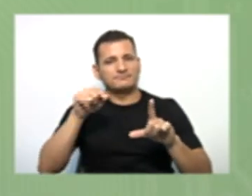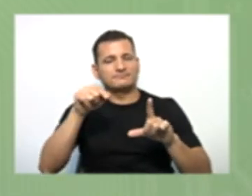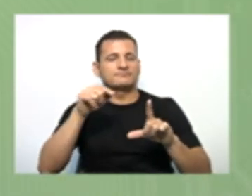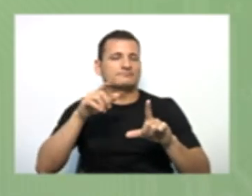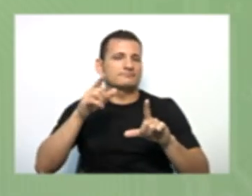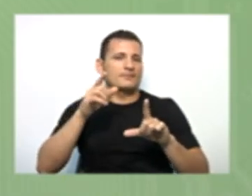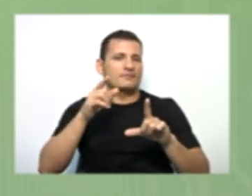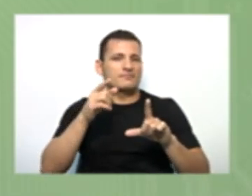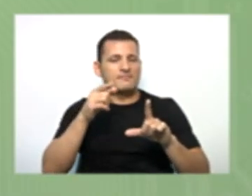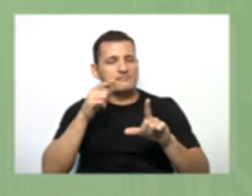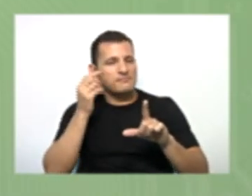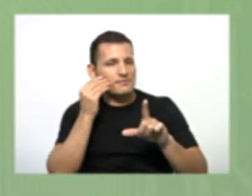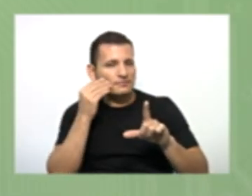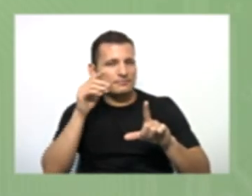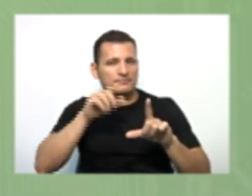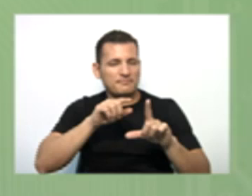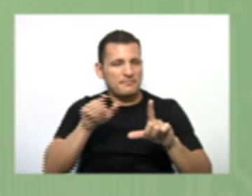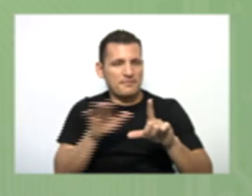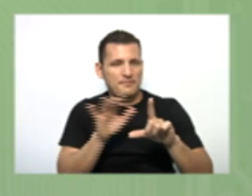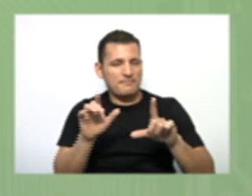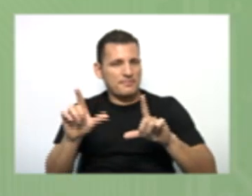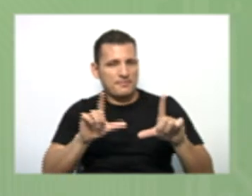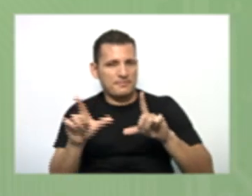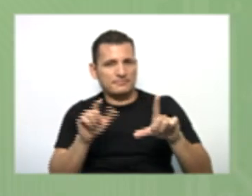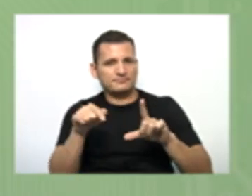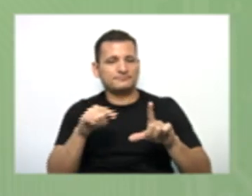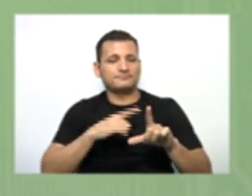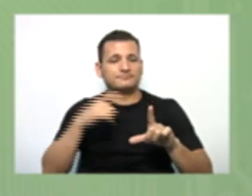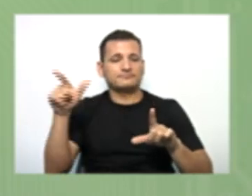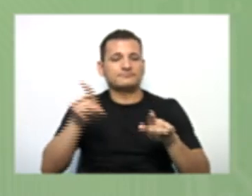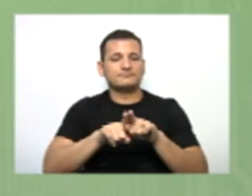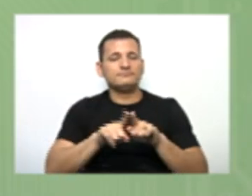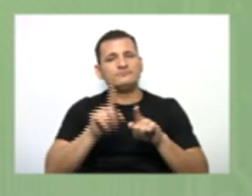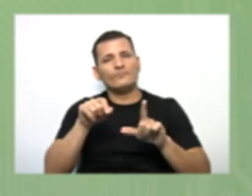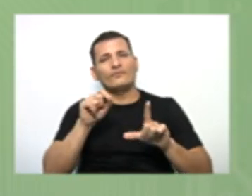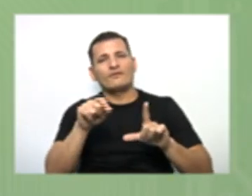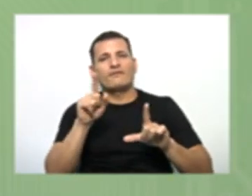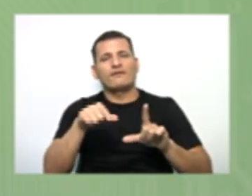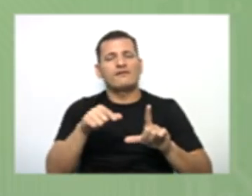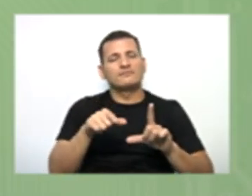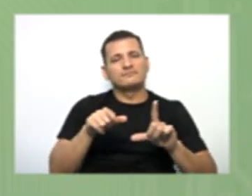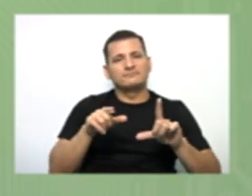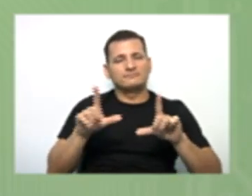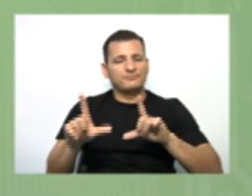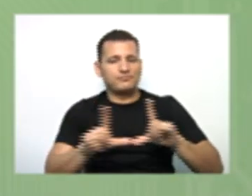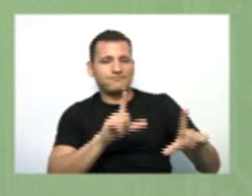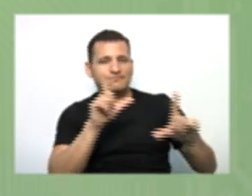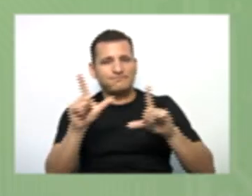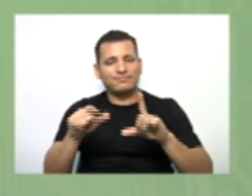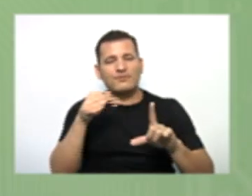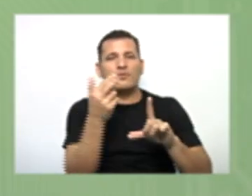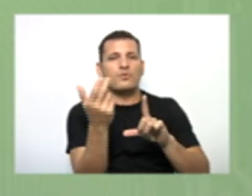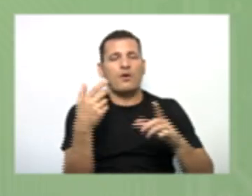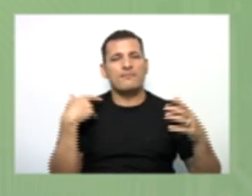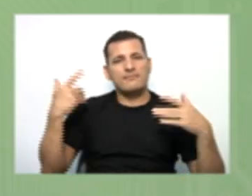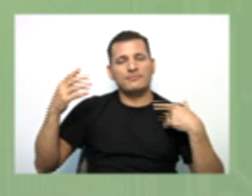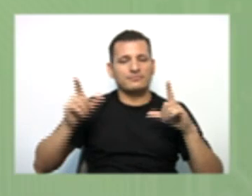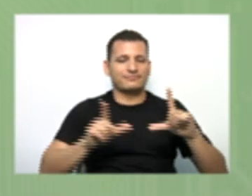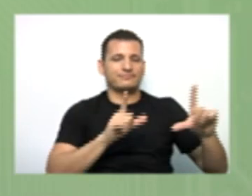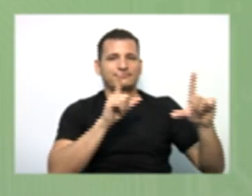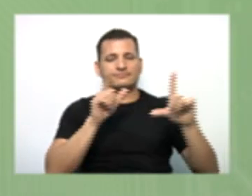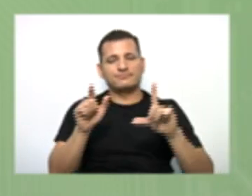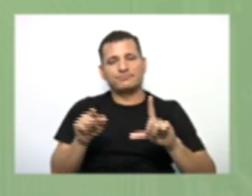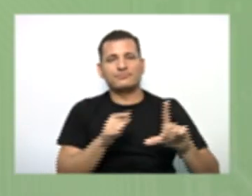são consultados. Aí tem uma outra definição também, que é o ato de passear pela web, movendo-se de um website para outro,